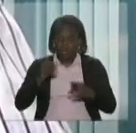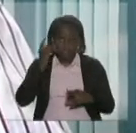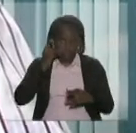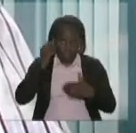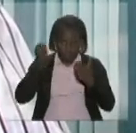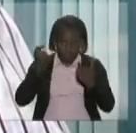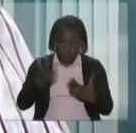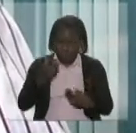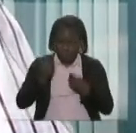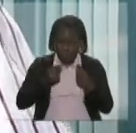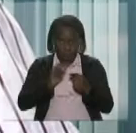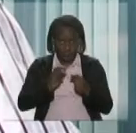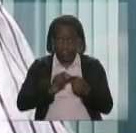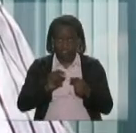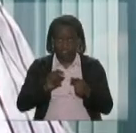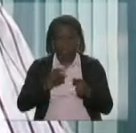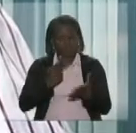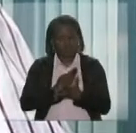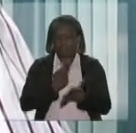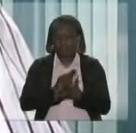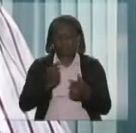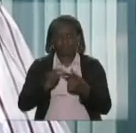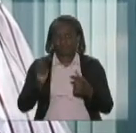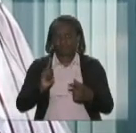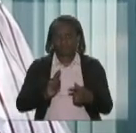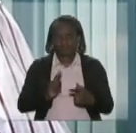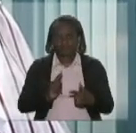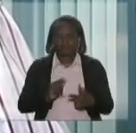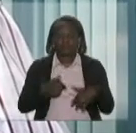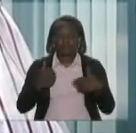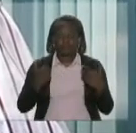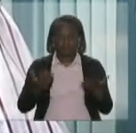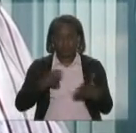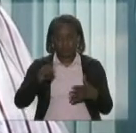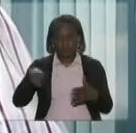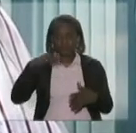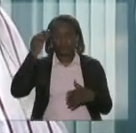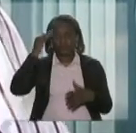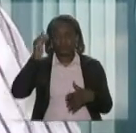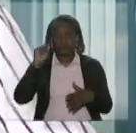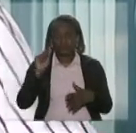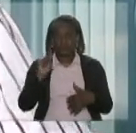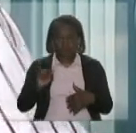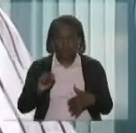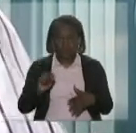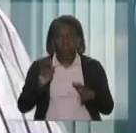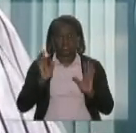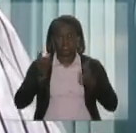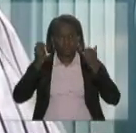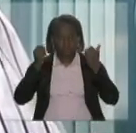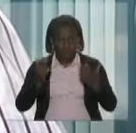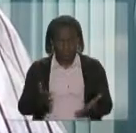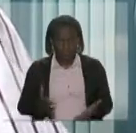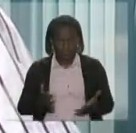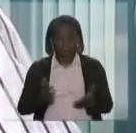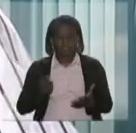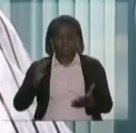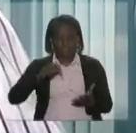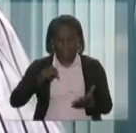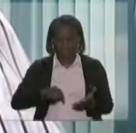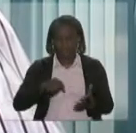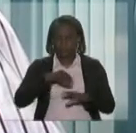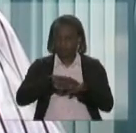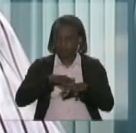que foi feita foi totalmente inadequada ea gente entende e eu já falei isso aqui com